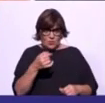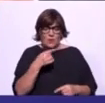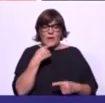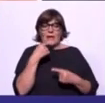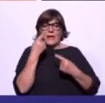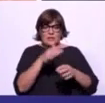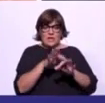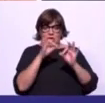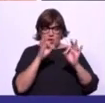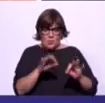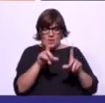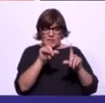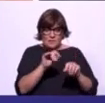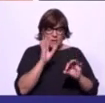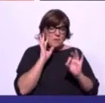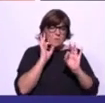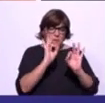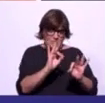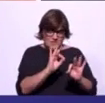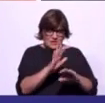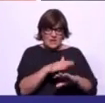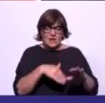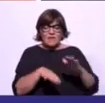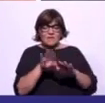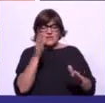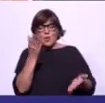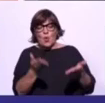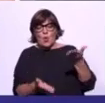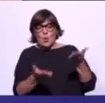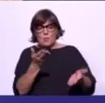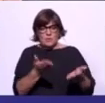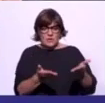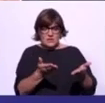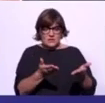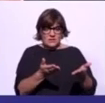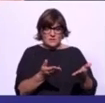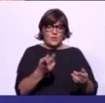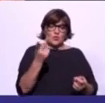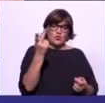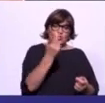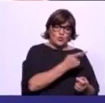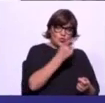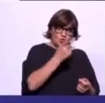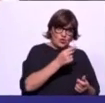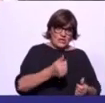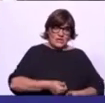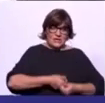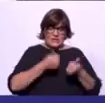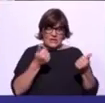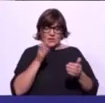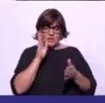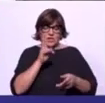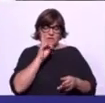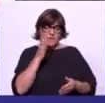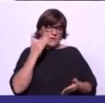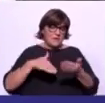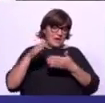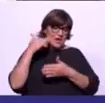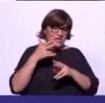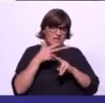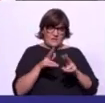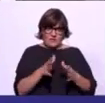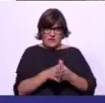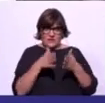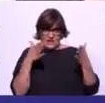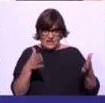dizer que também mesmo assim, fazendo a comparação, se quiserem, entre os dois daquilo que ganharam, já vimos anteriormente que é uma diferença muito